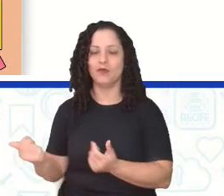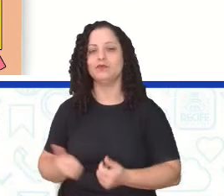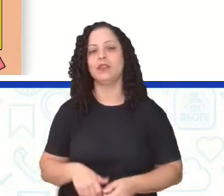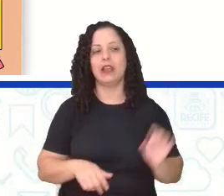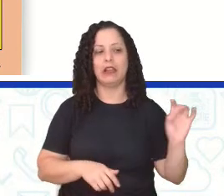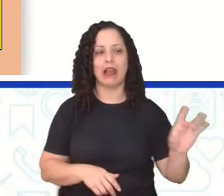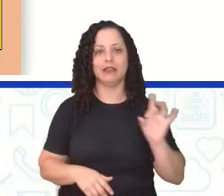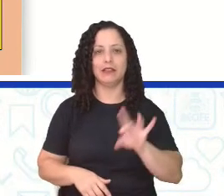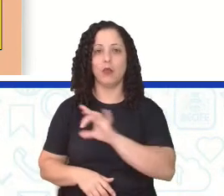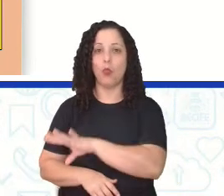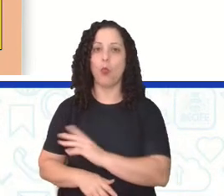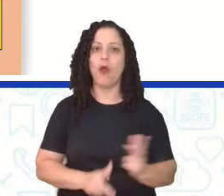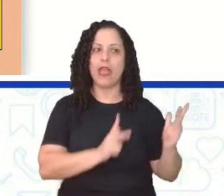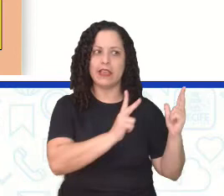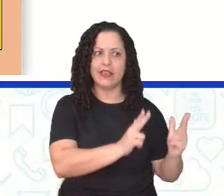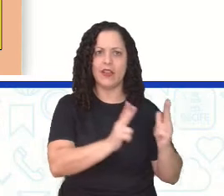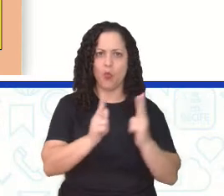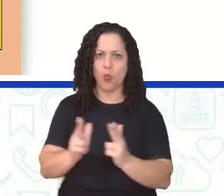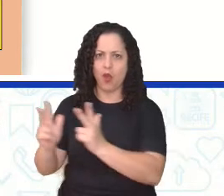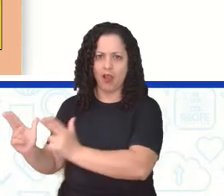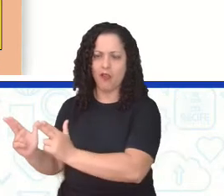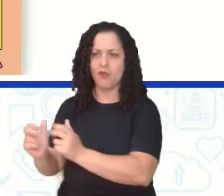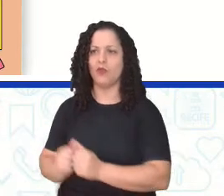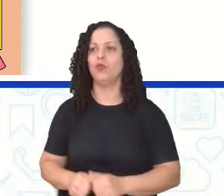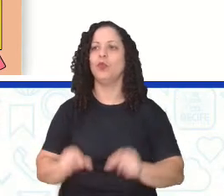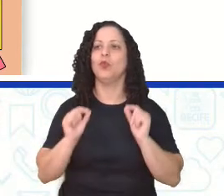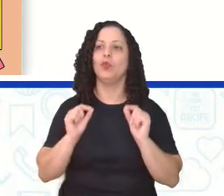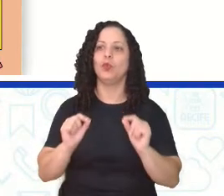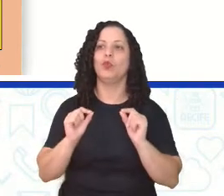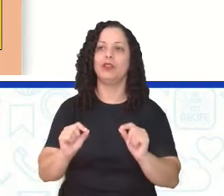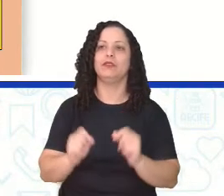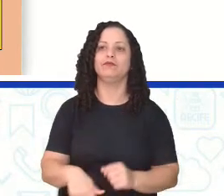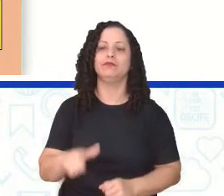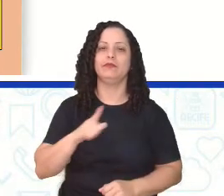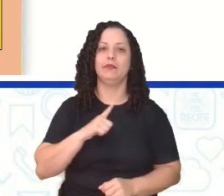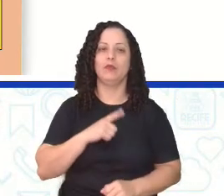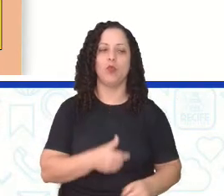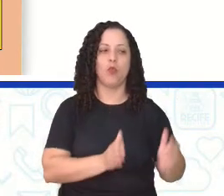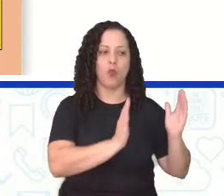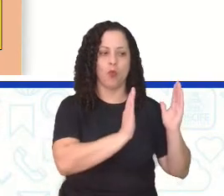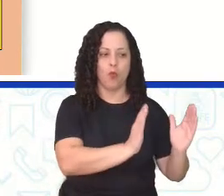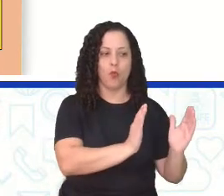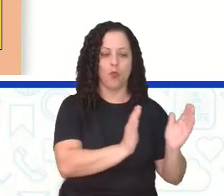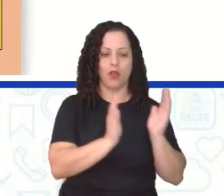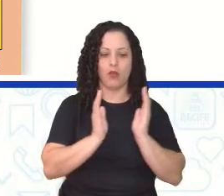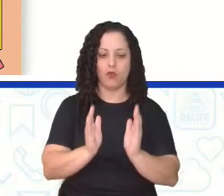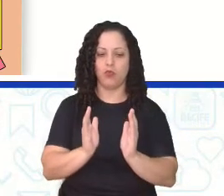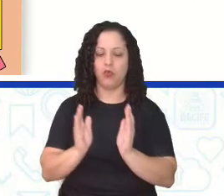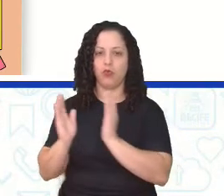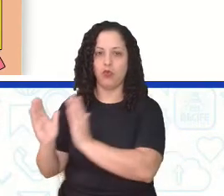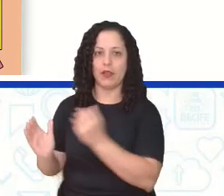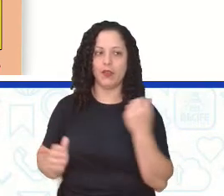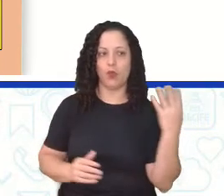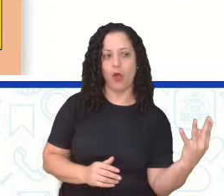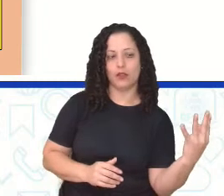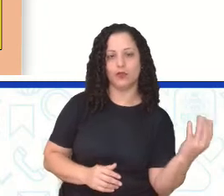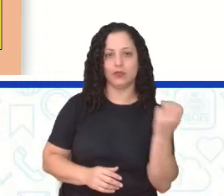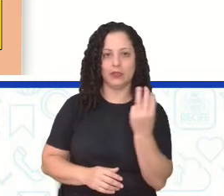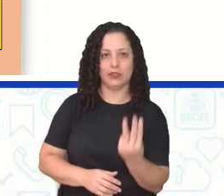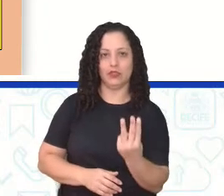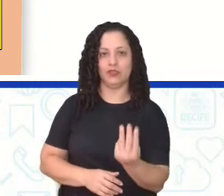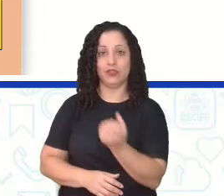em partes iguais. Uma em 4 partes, a outra em 3 e a terceira em 2